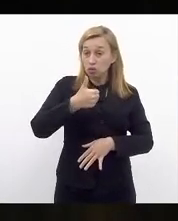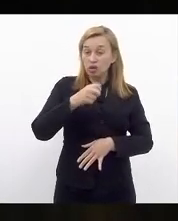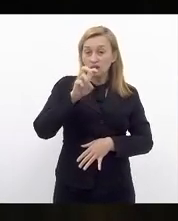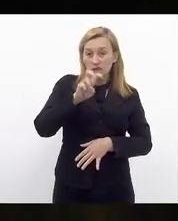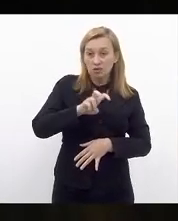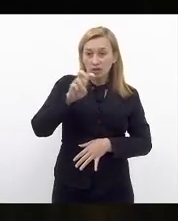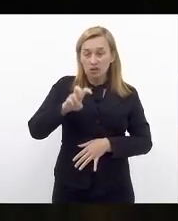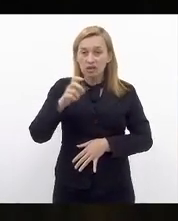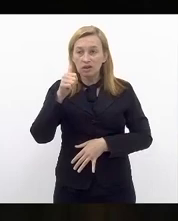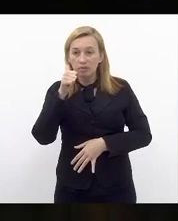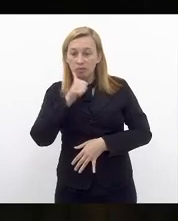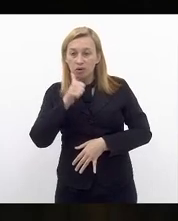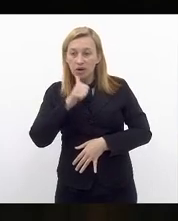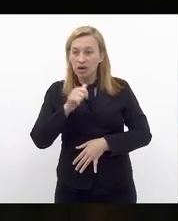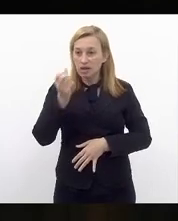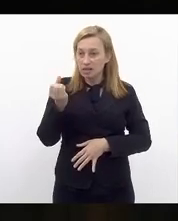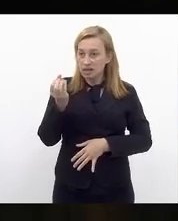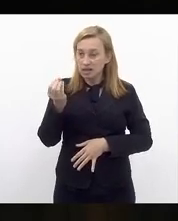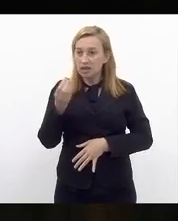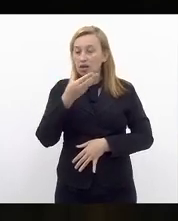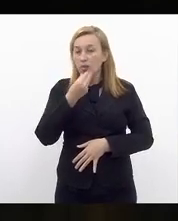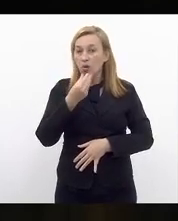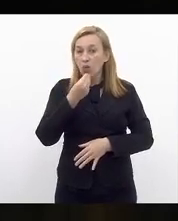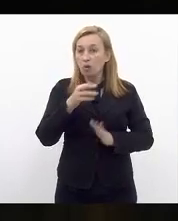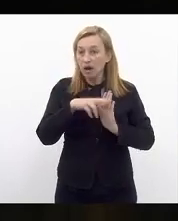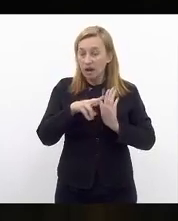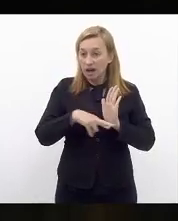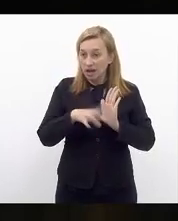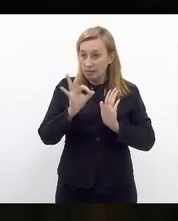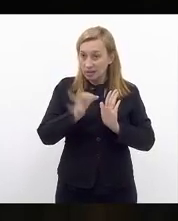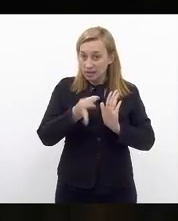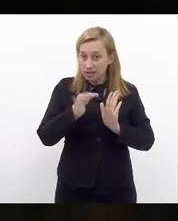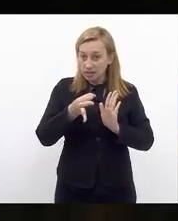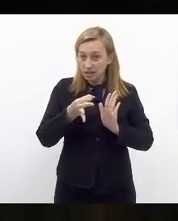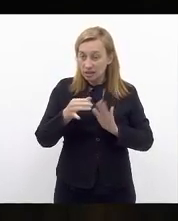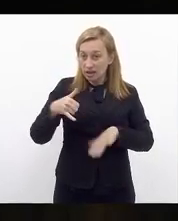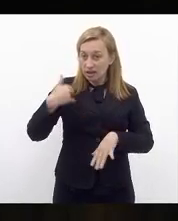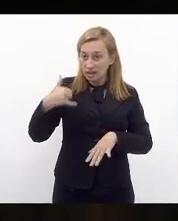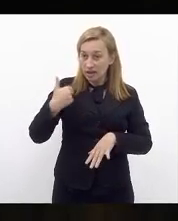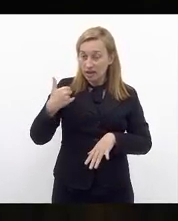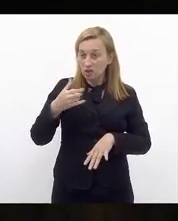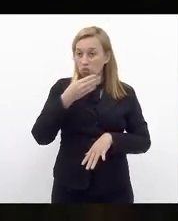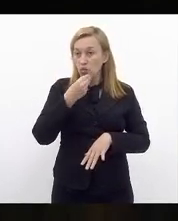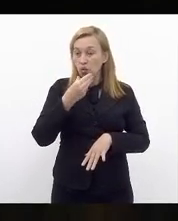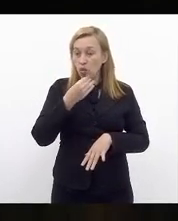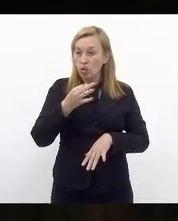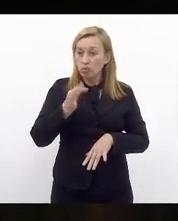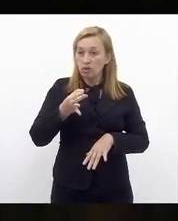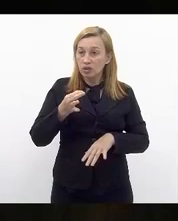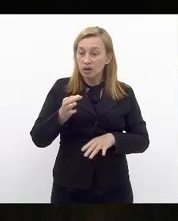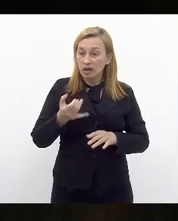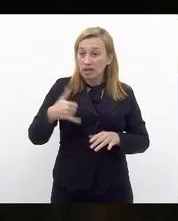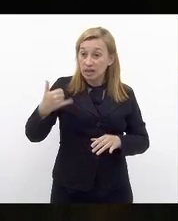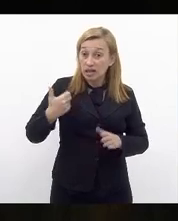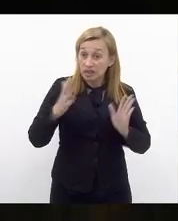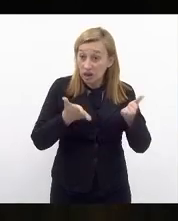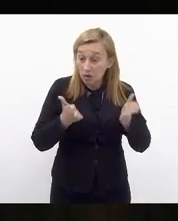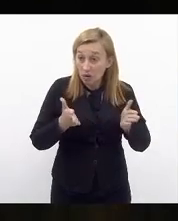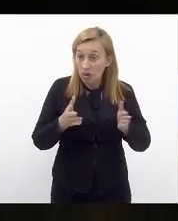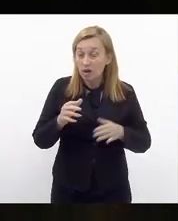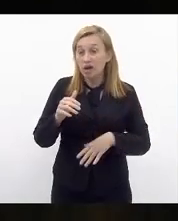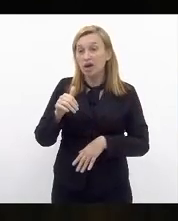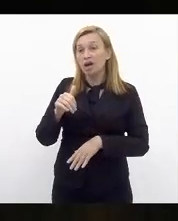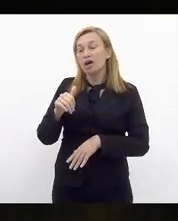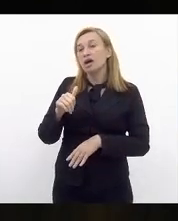55 para mulheres 60 para homem que é uma regra mais justa porque a idade do homem está mantida como a idade atual EA idade da mulher